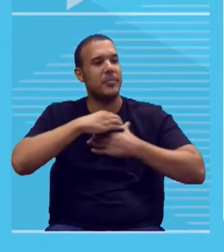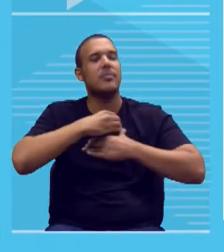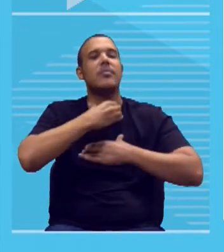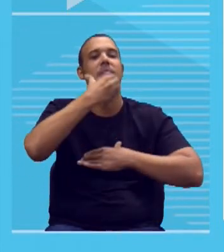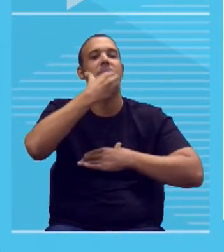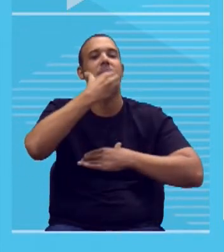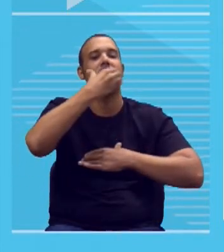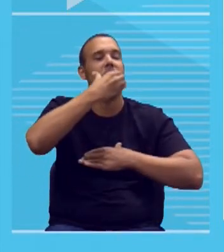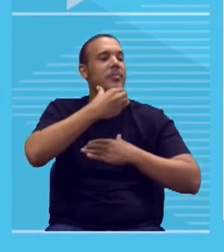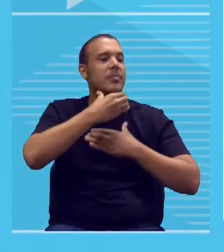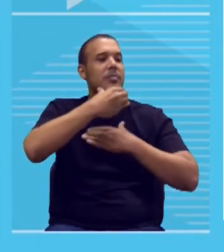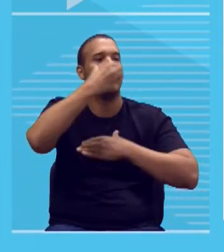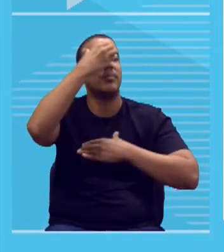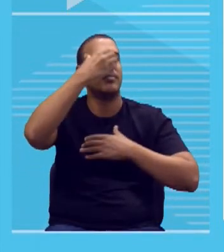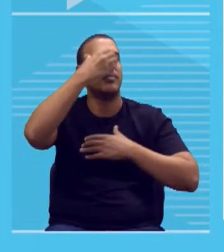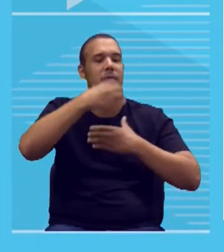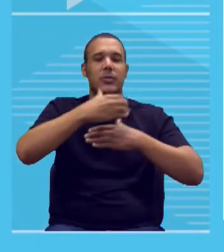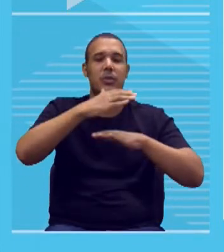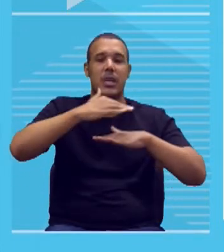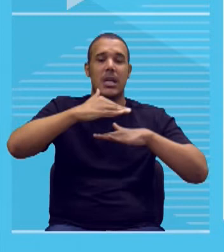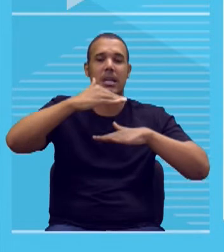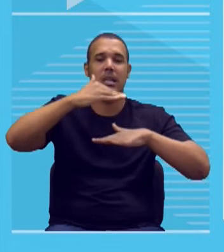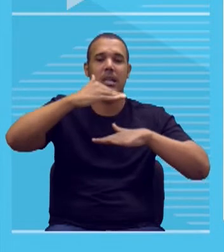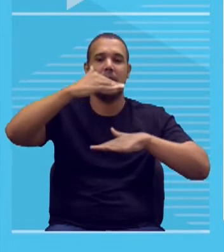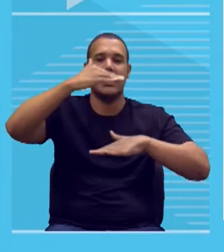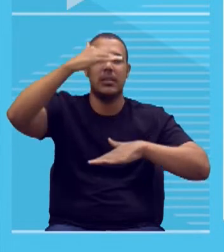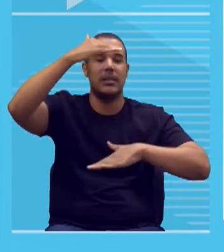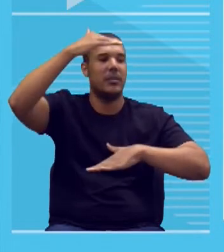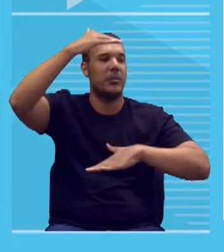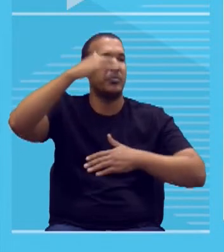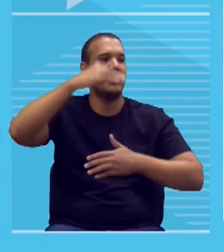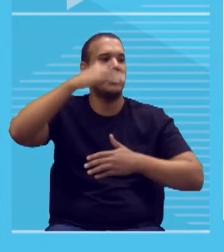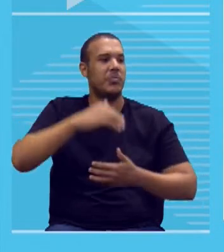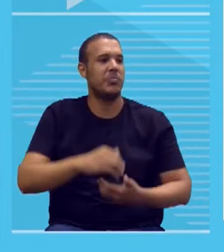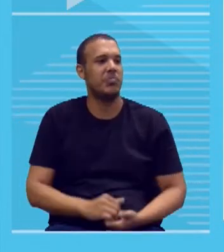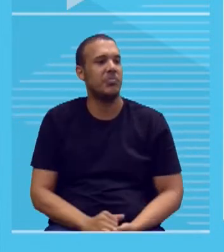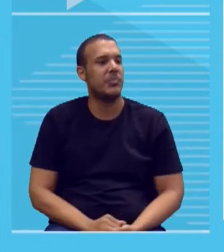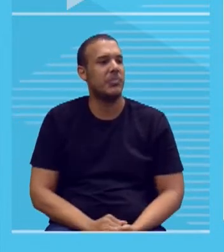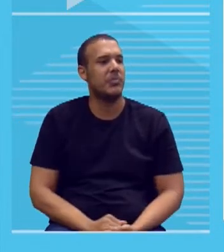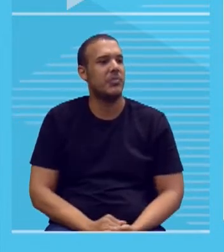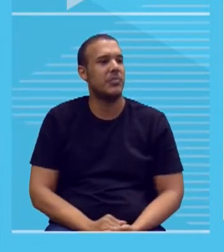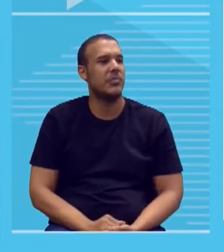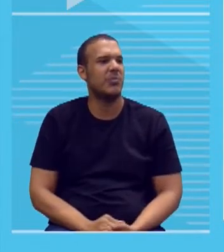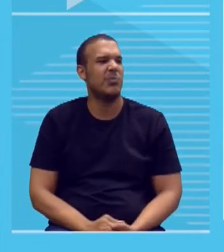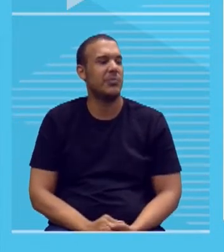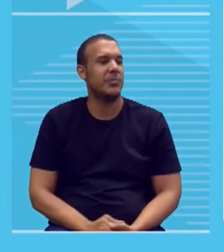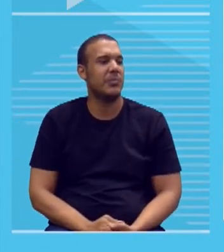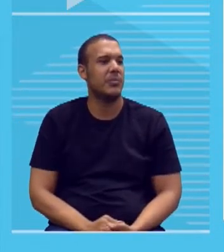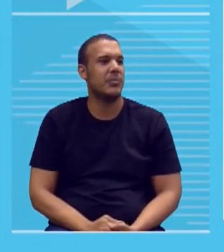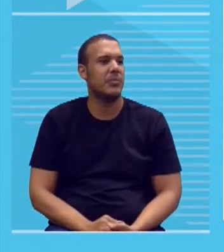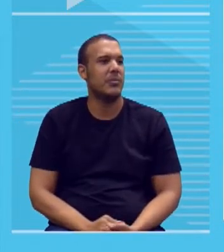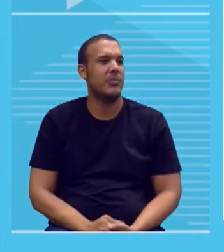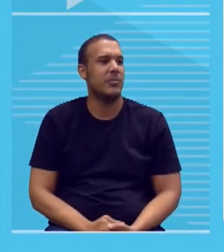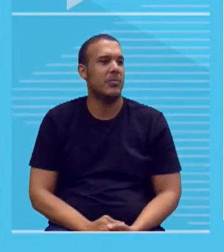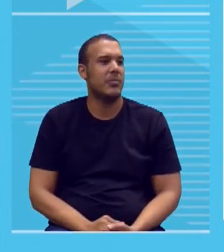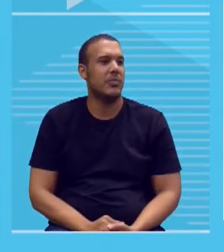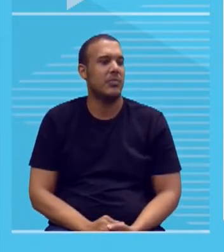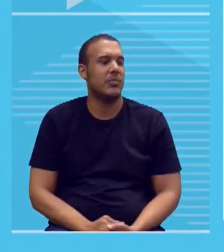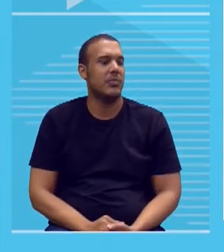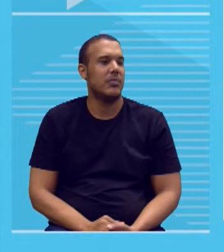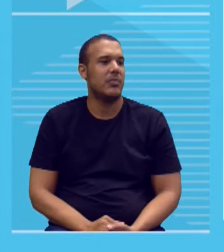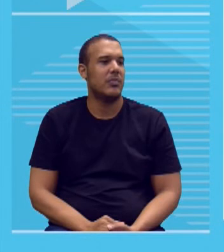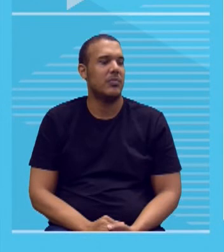lindinho e foi aumentando e ficou com esse pescoço são grandão que agora pode comer se